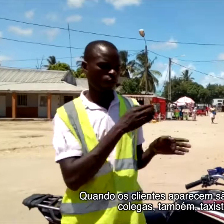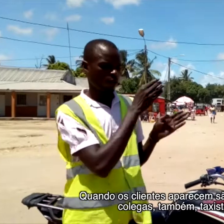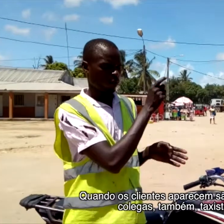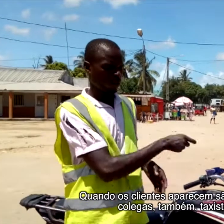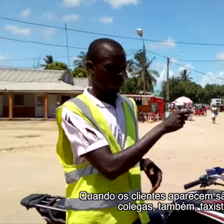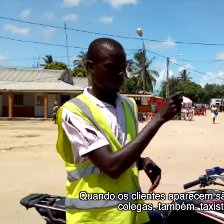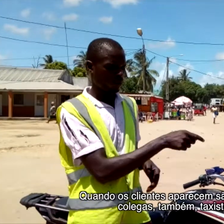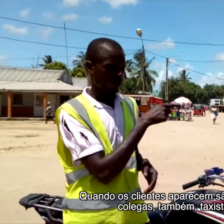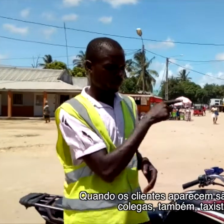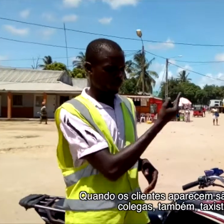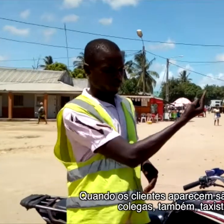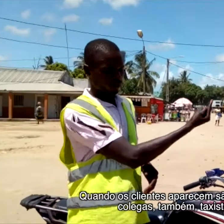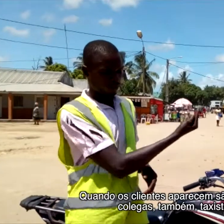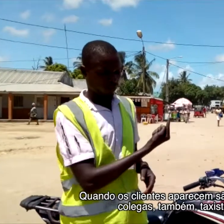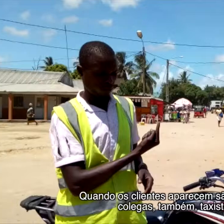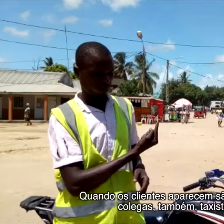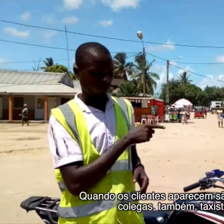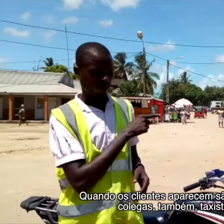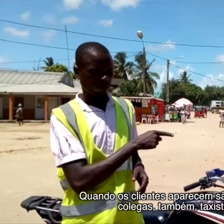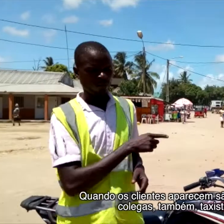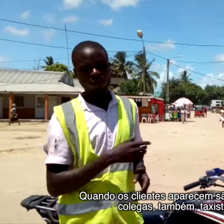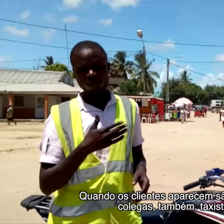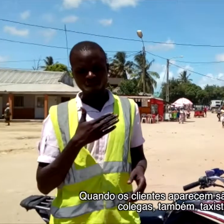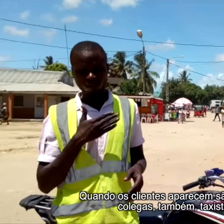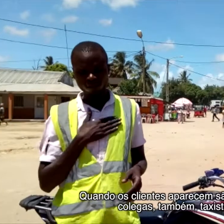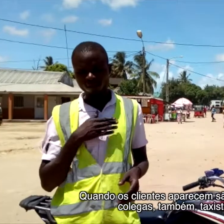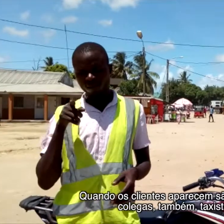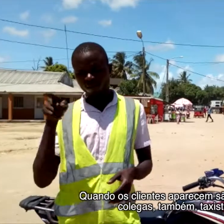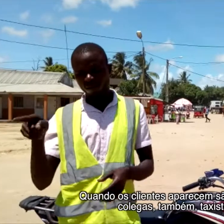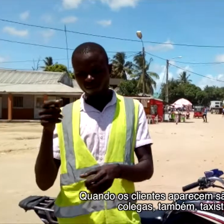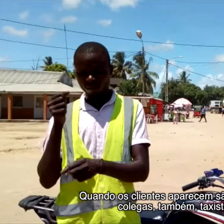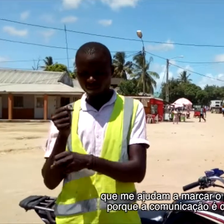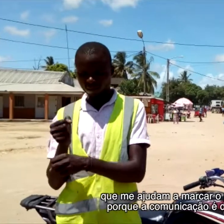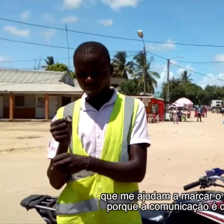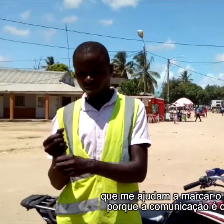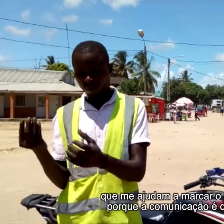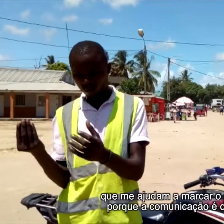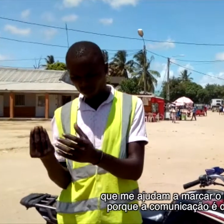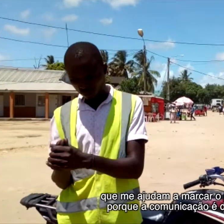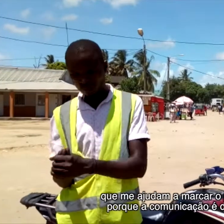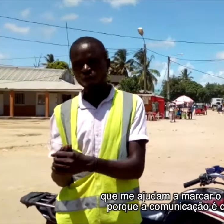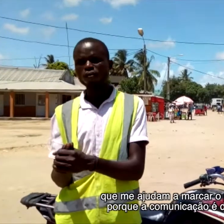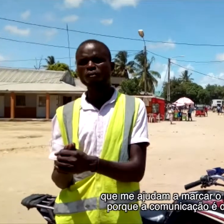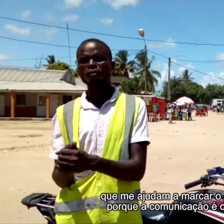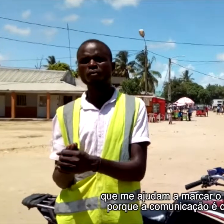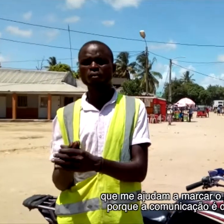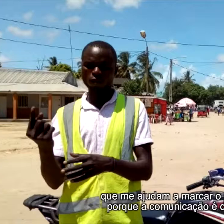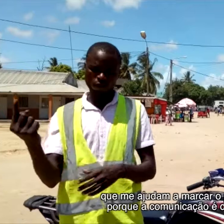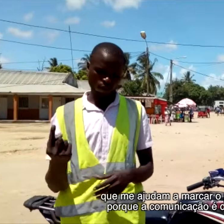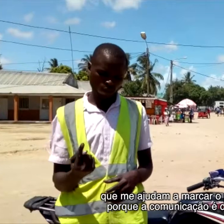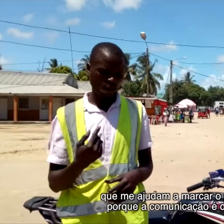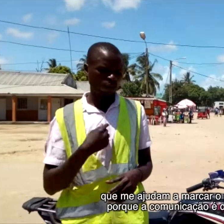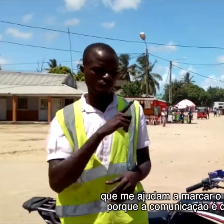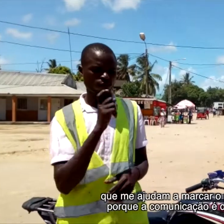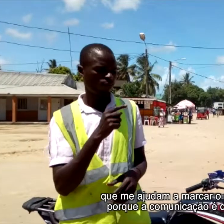Quando os clientes aparecem, são os meus colegas, também taxistas, que me ajudam a marcar o preço